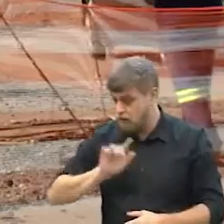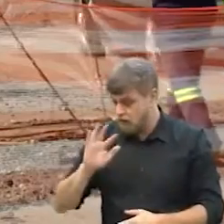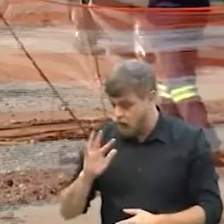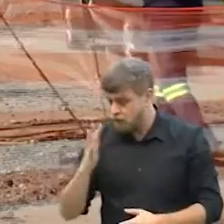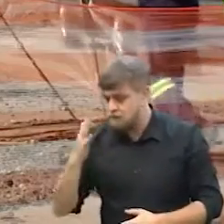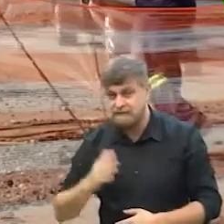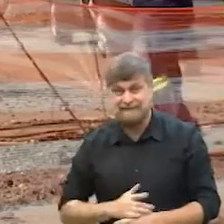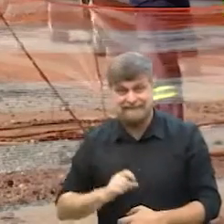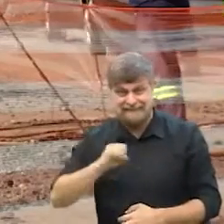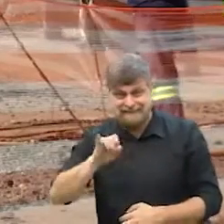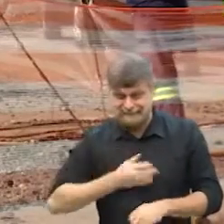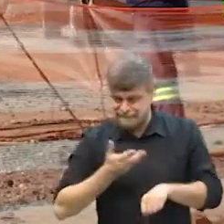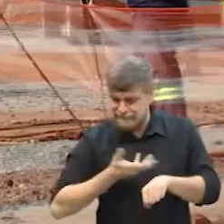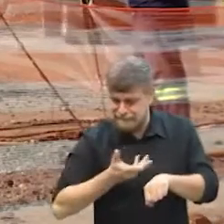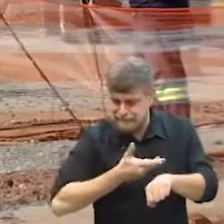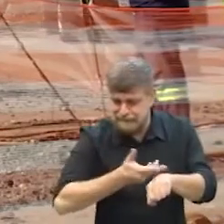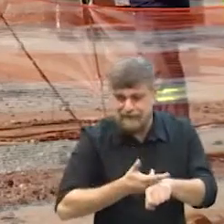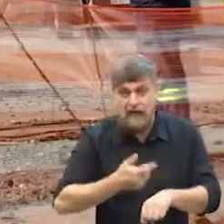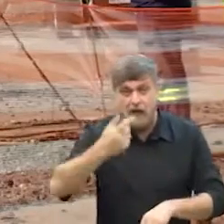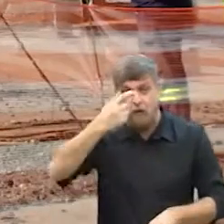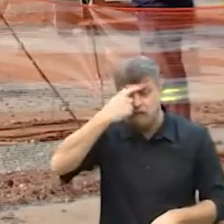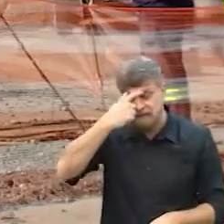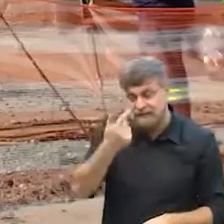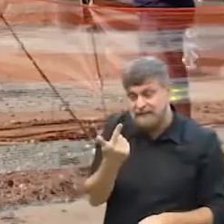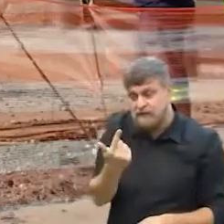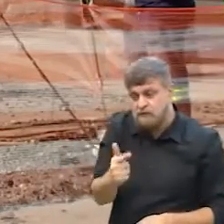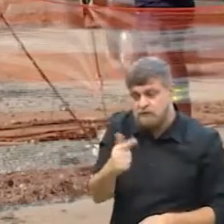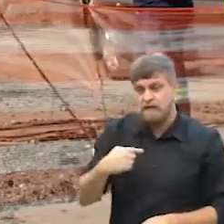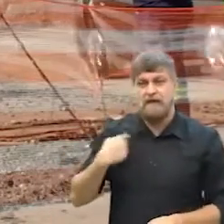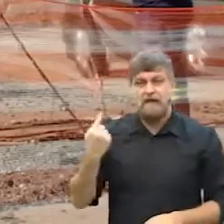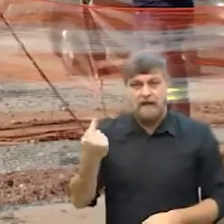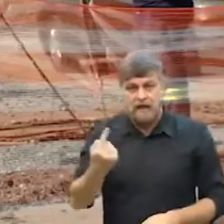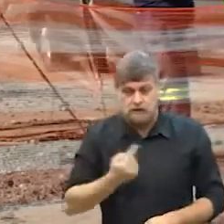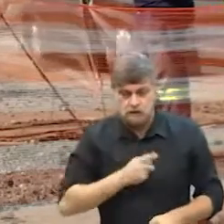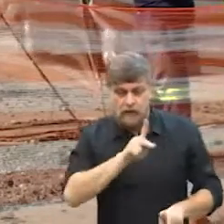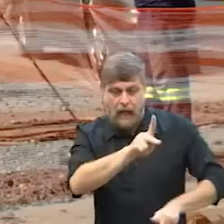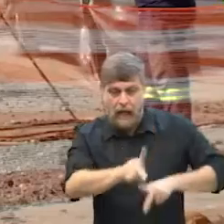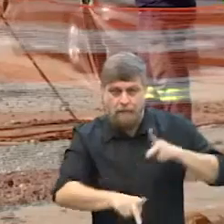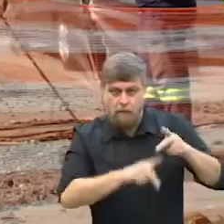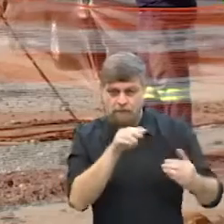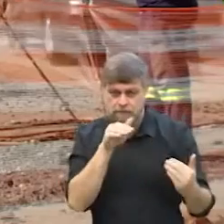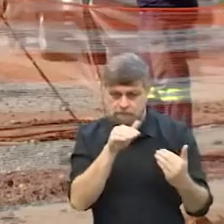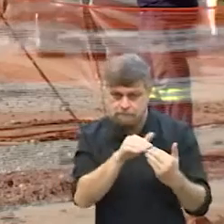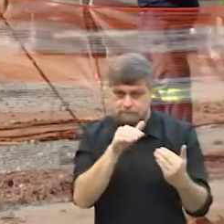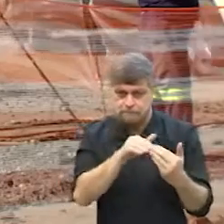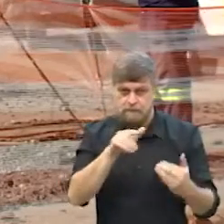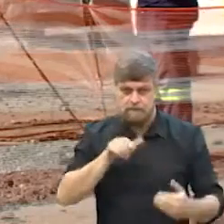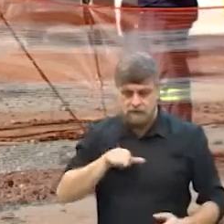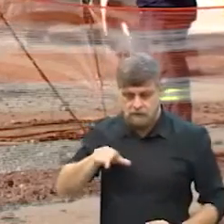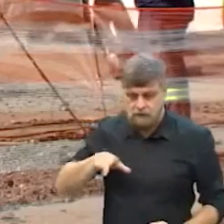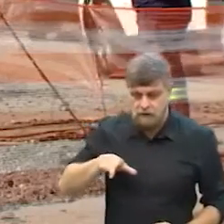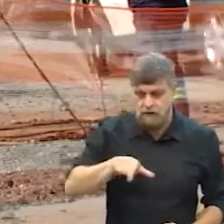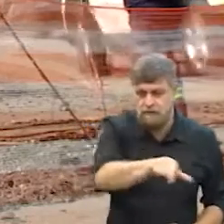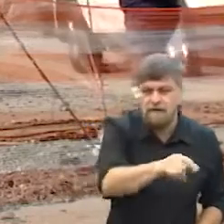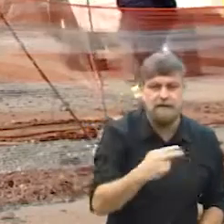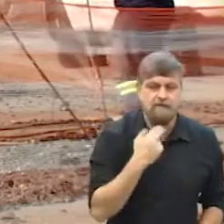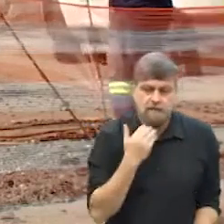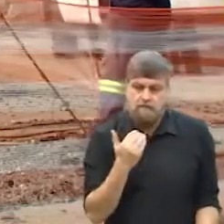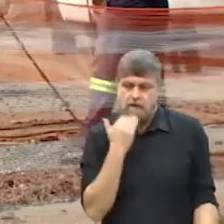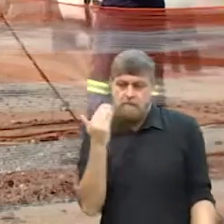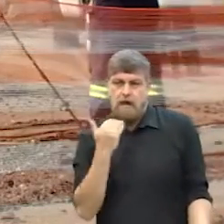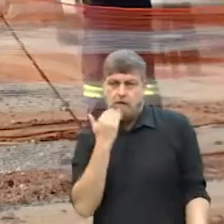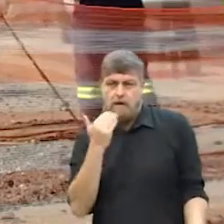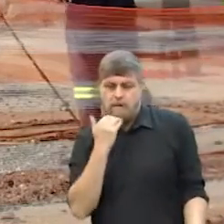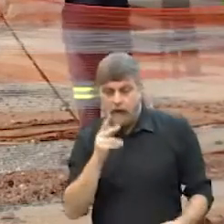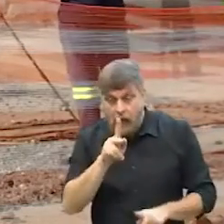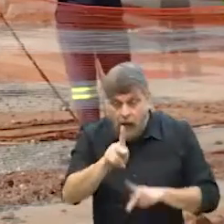não tivermos agilidade e a consciência de que nós temos que servir a população com essa passagem, é em vão